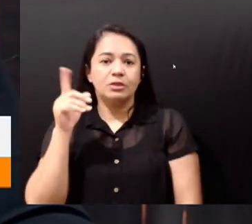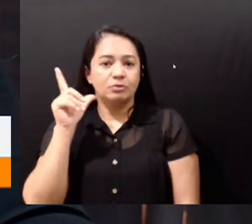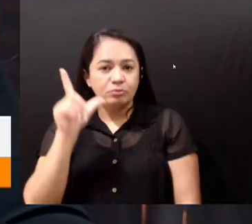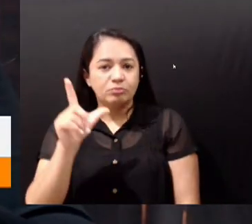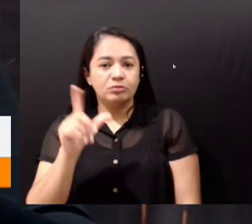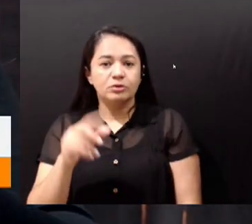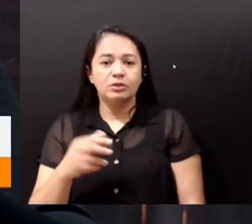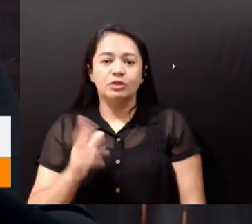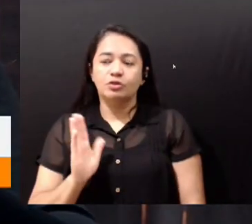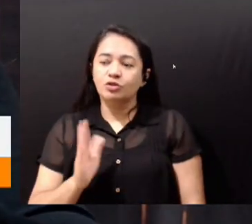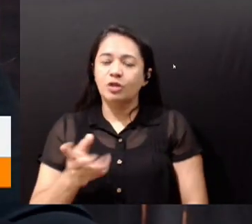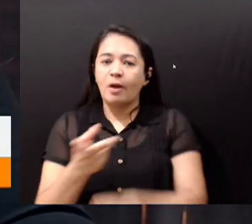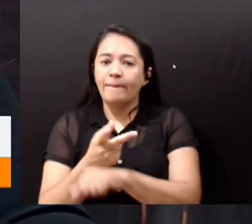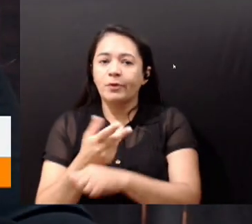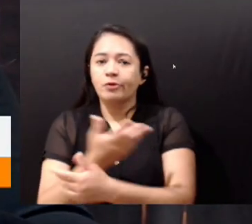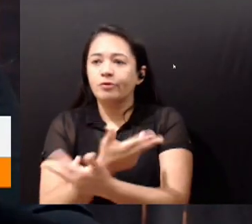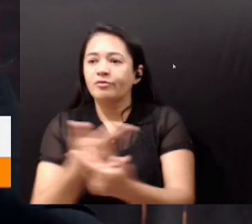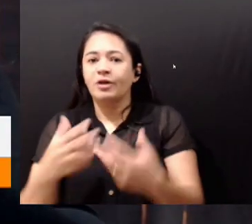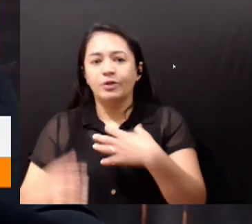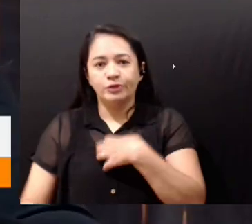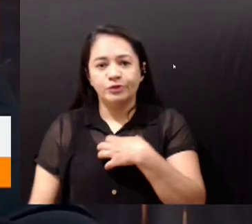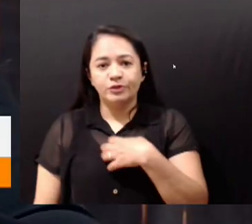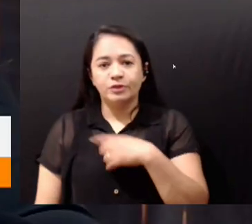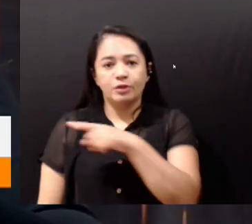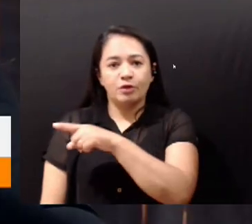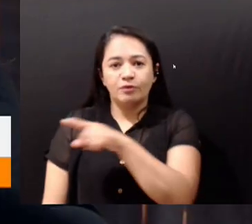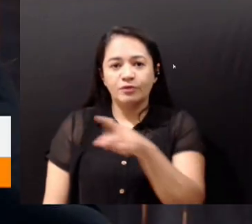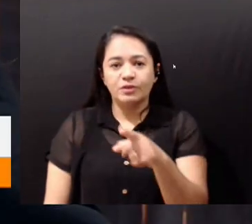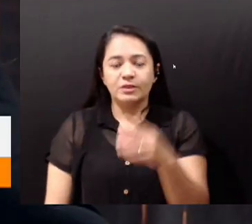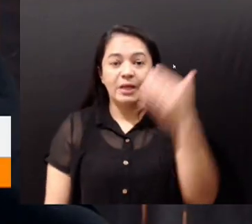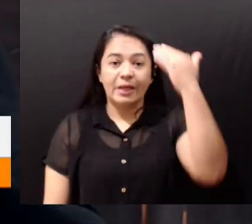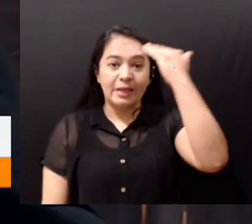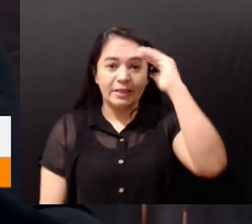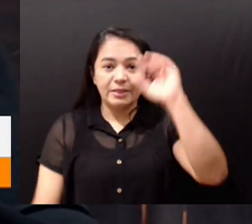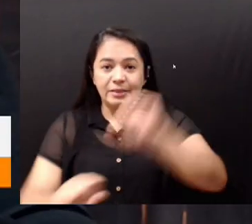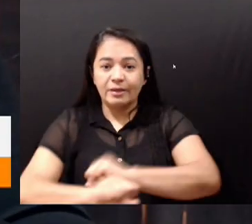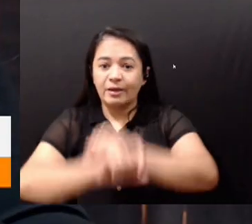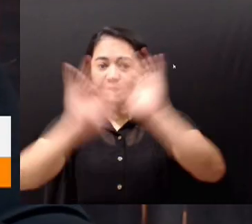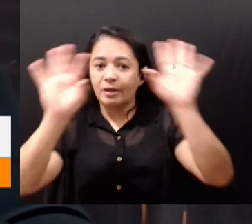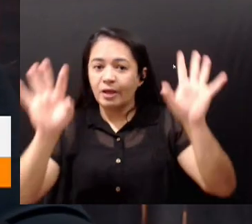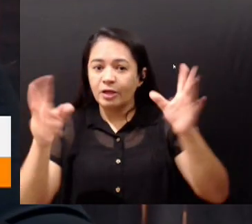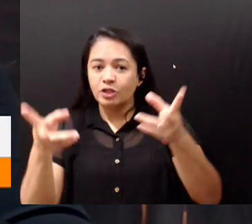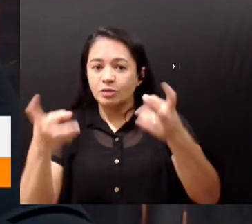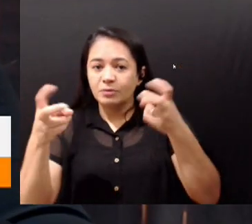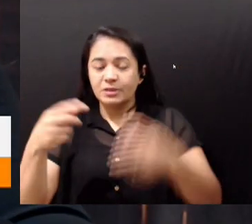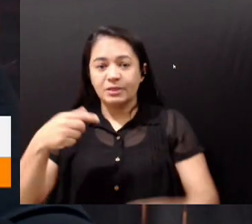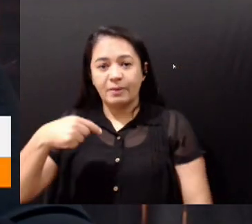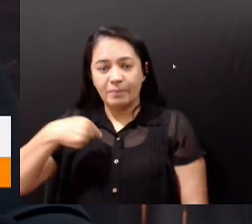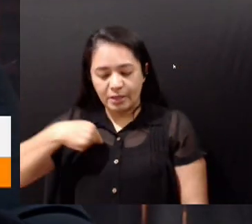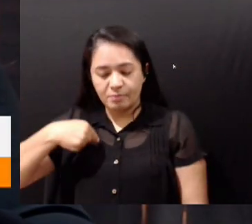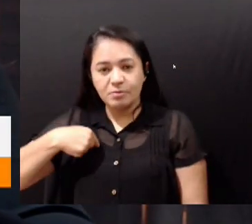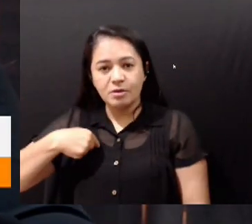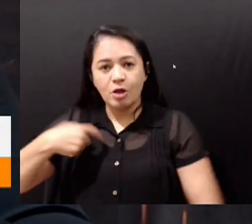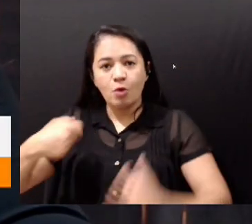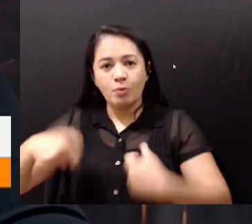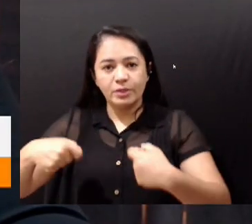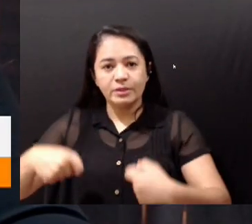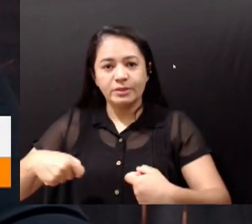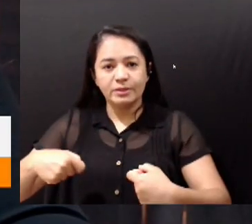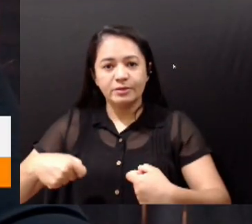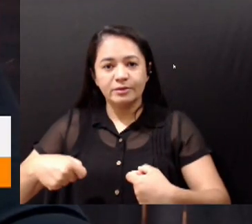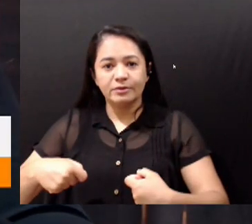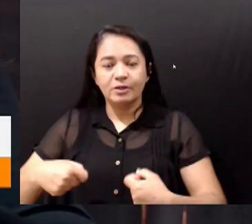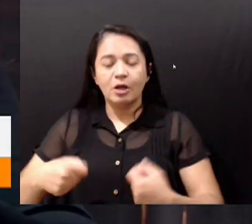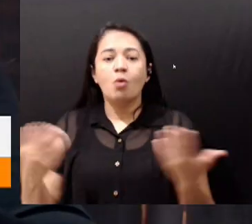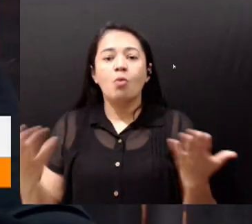e tudo mais. Então, você ter essa compreensão de identificar em mim o que eu preciso, né, qual o caminho que eu